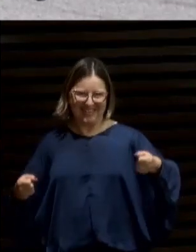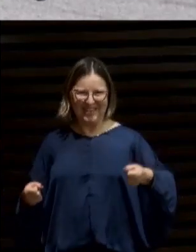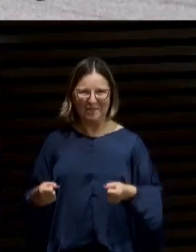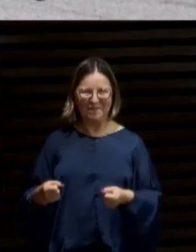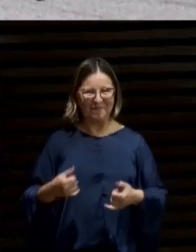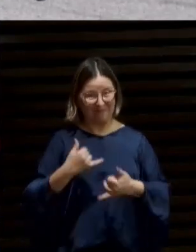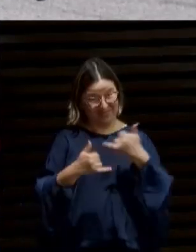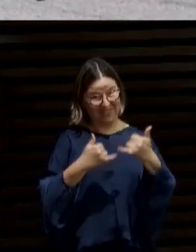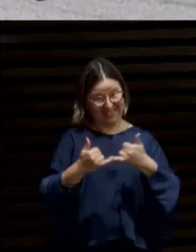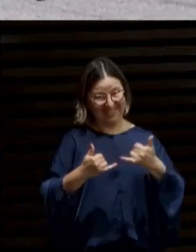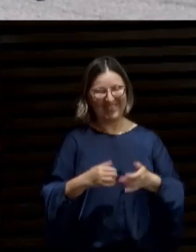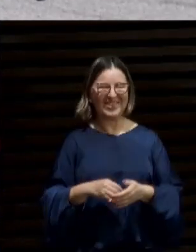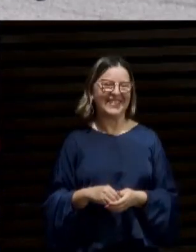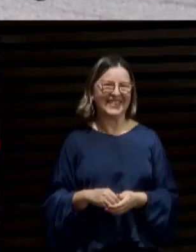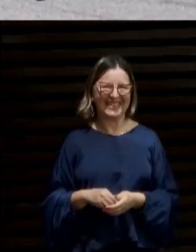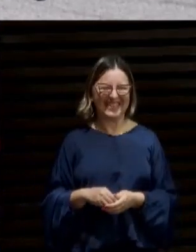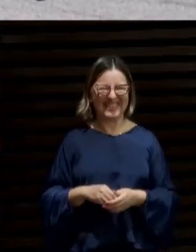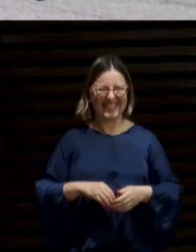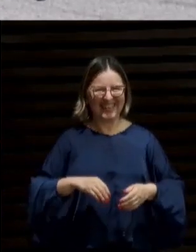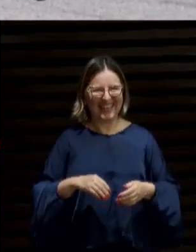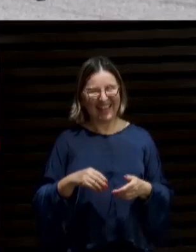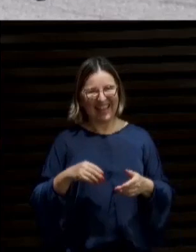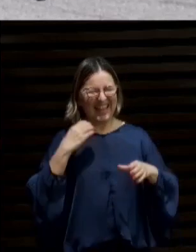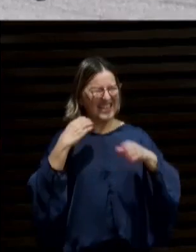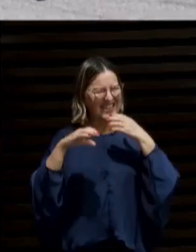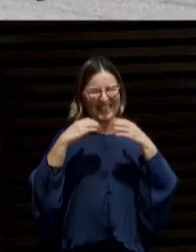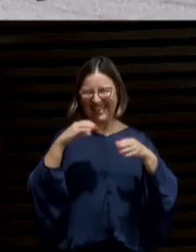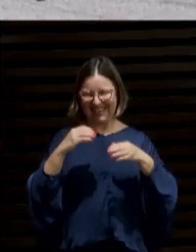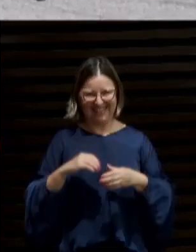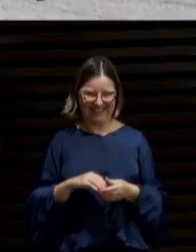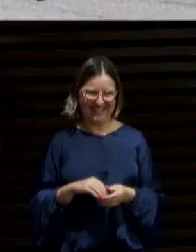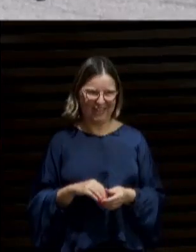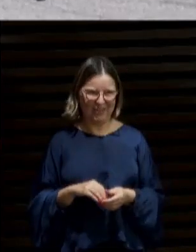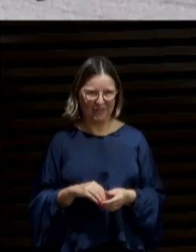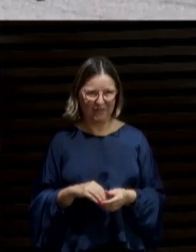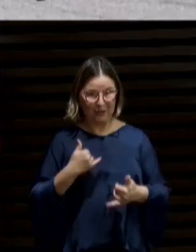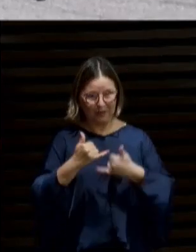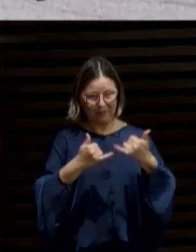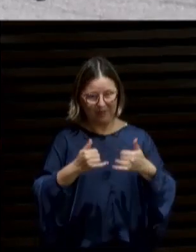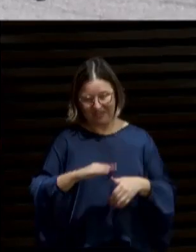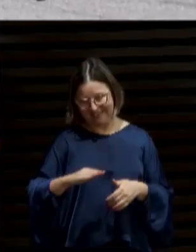volta e meia, vamos dar o anel que tu me... Aquilo de criança.